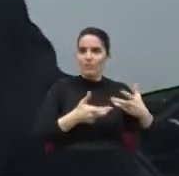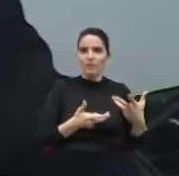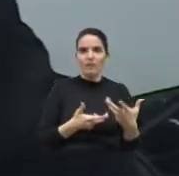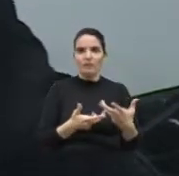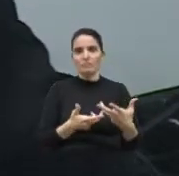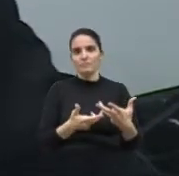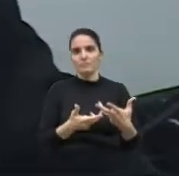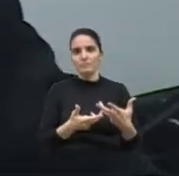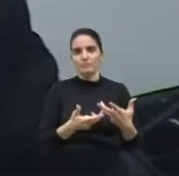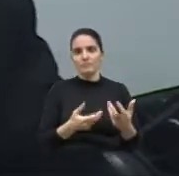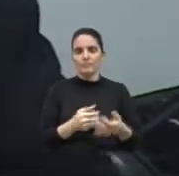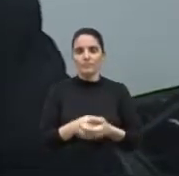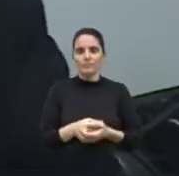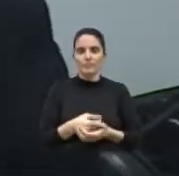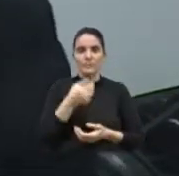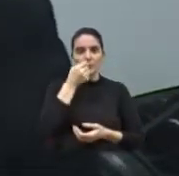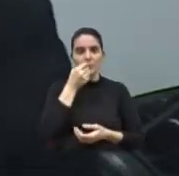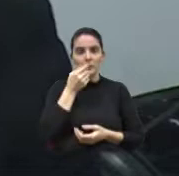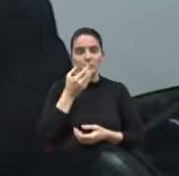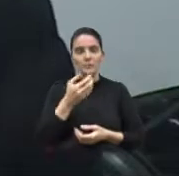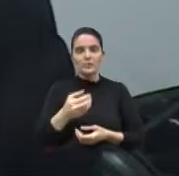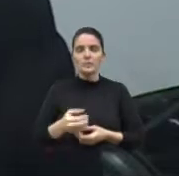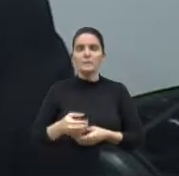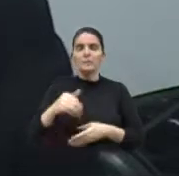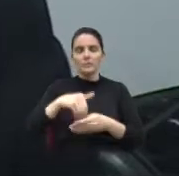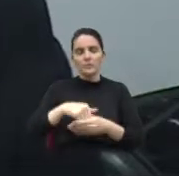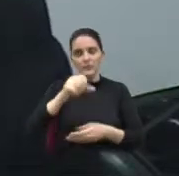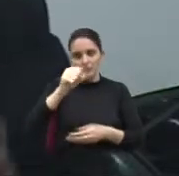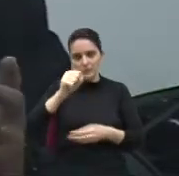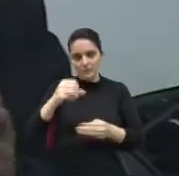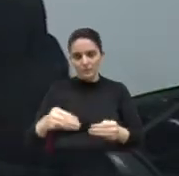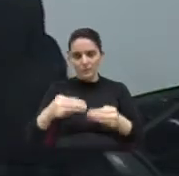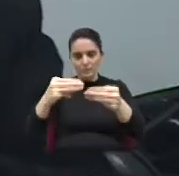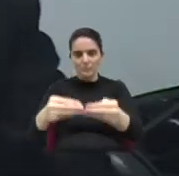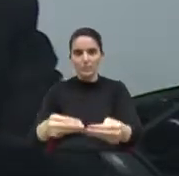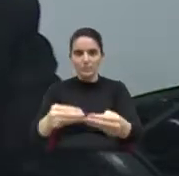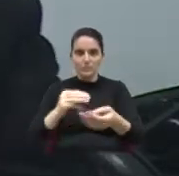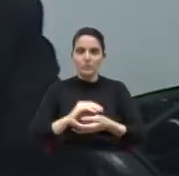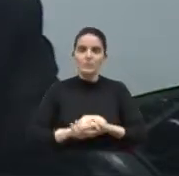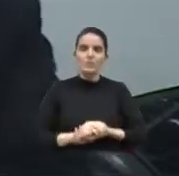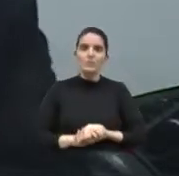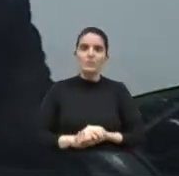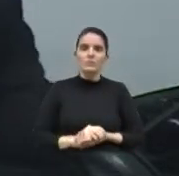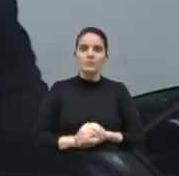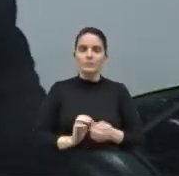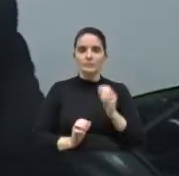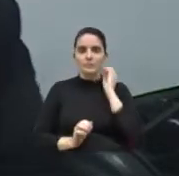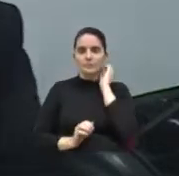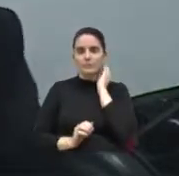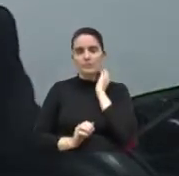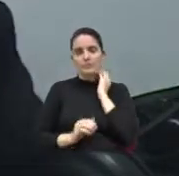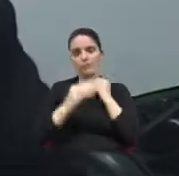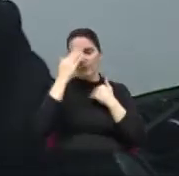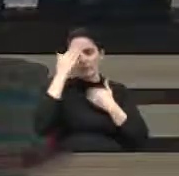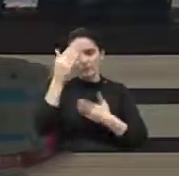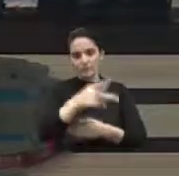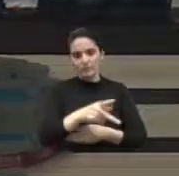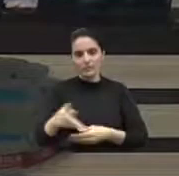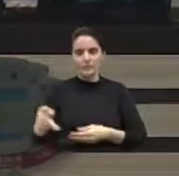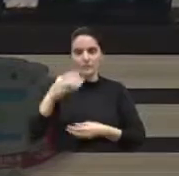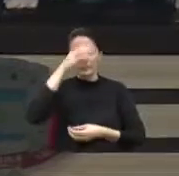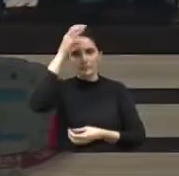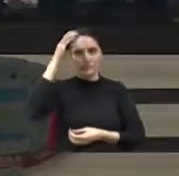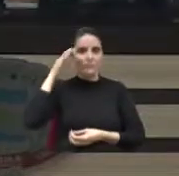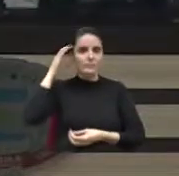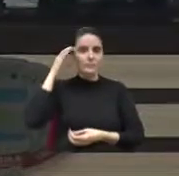isso, né, me posiciono favorável a essa moção e que tenhamos posição. Obrigado, presidente. Carolina